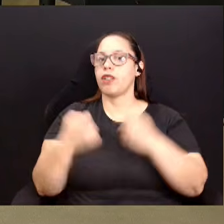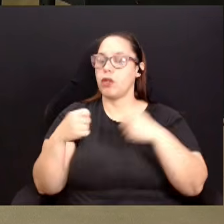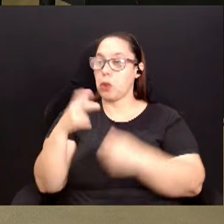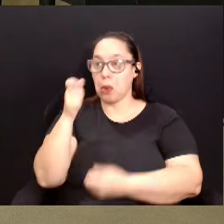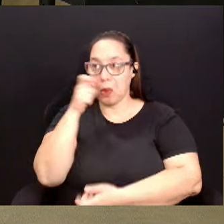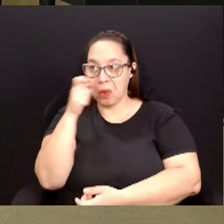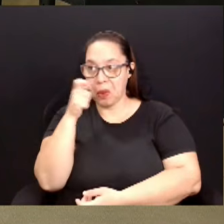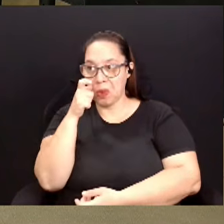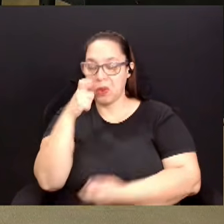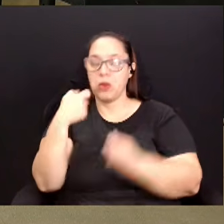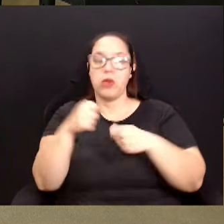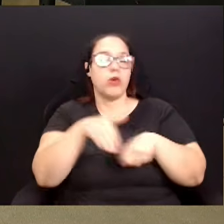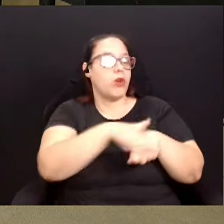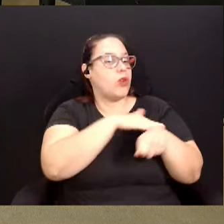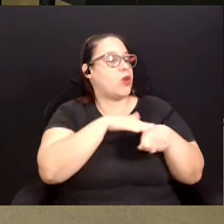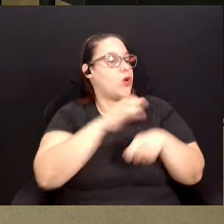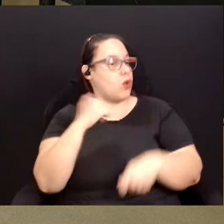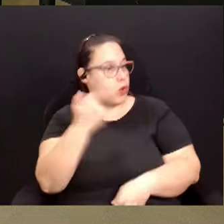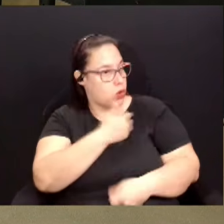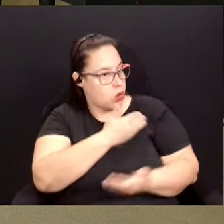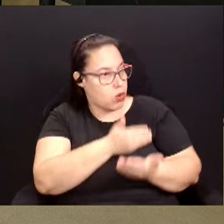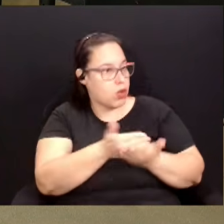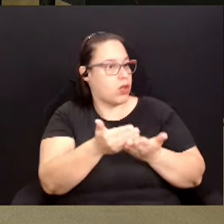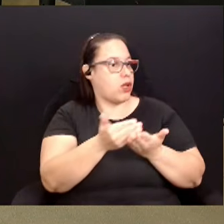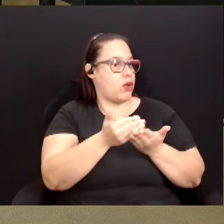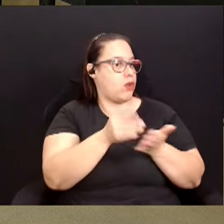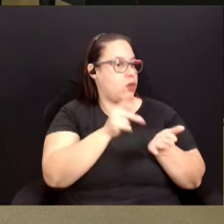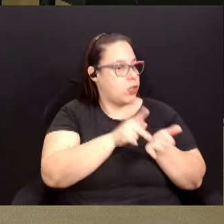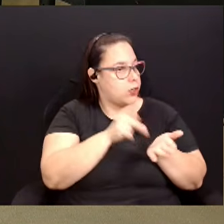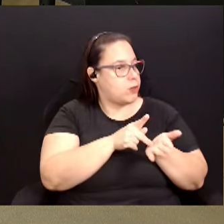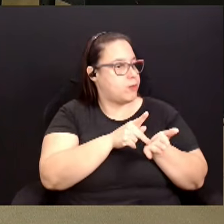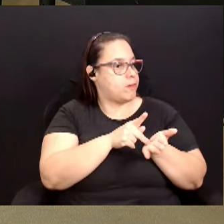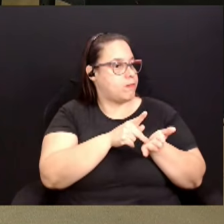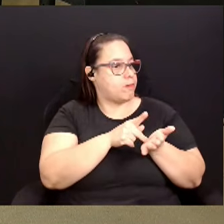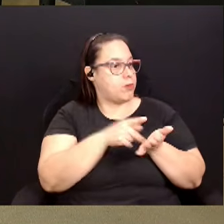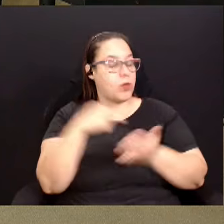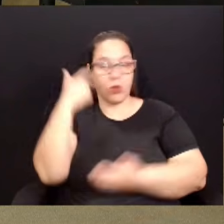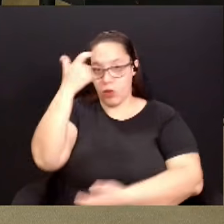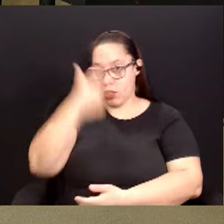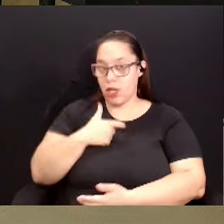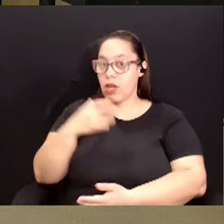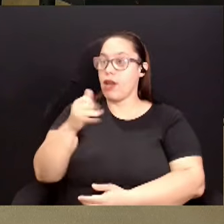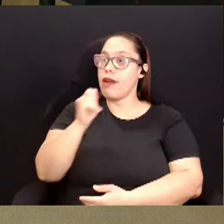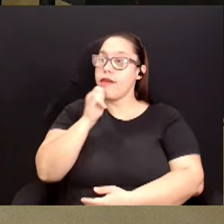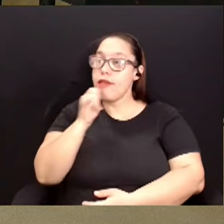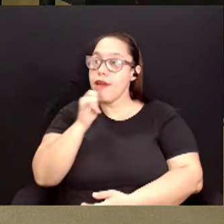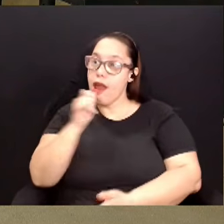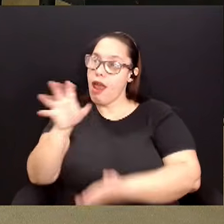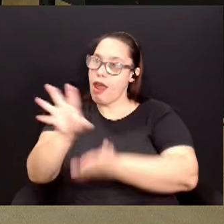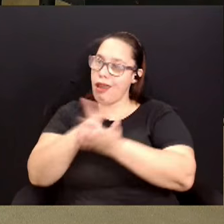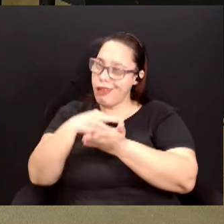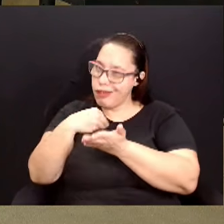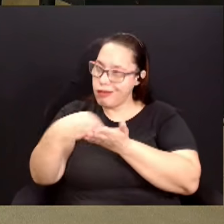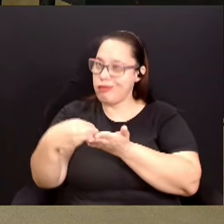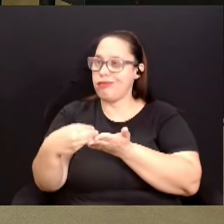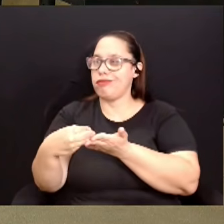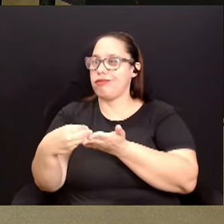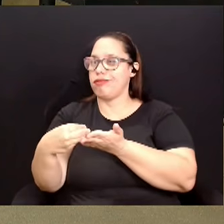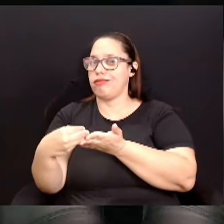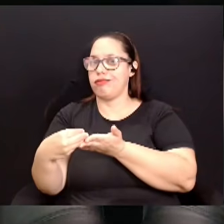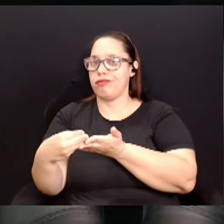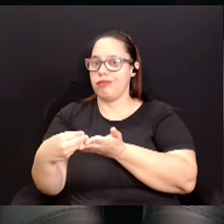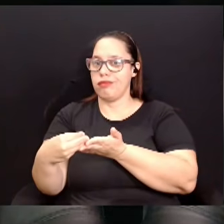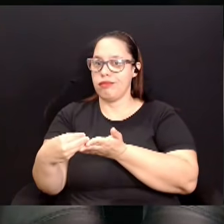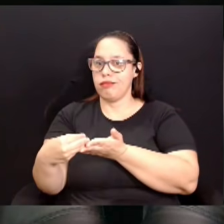começar conosco, né? Sim. Na verdade. Precisamos ser modelos, né? Exato. Para os nossos modelos. Jovens Quando você for, né,